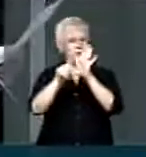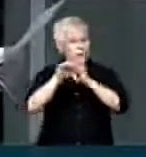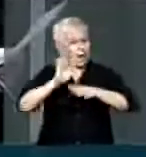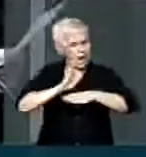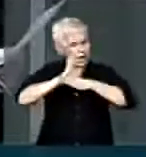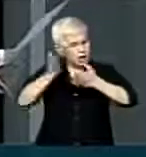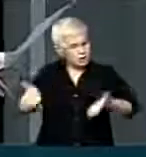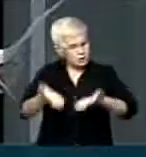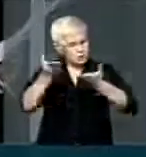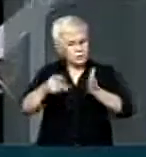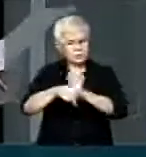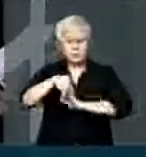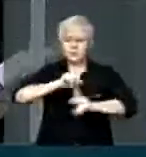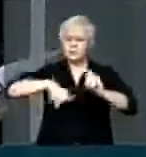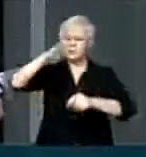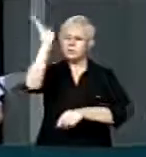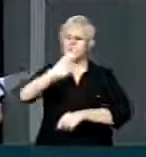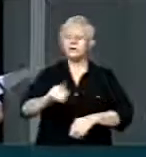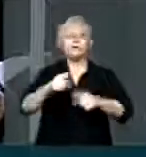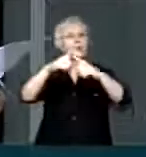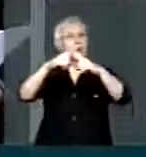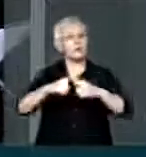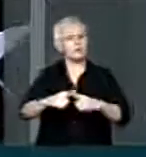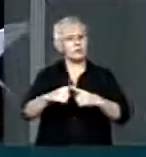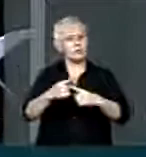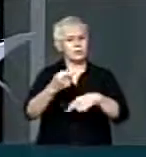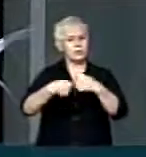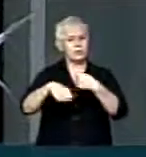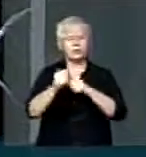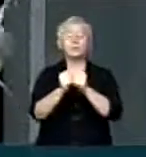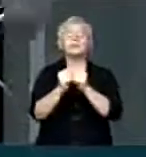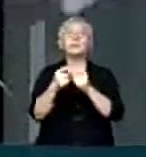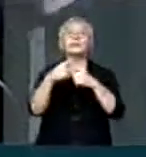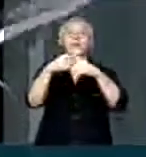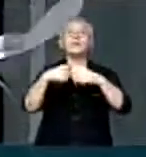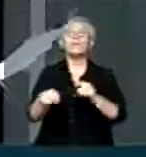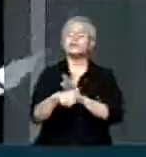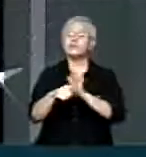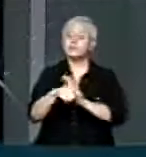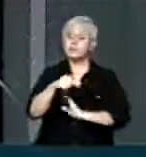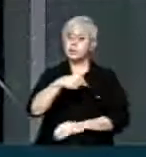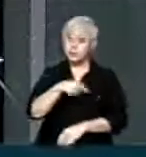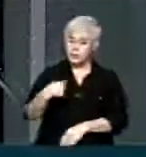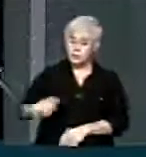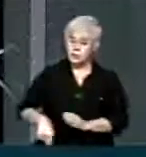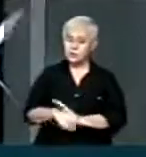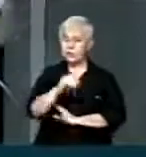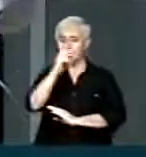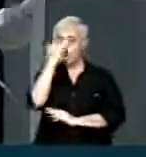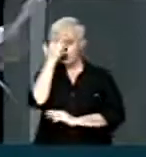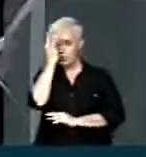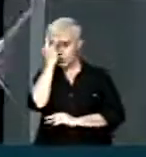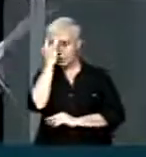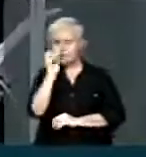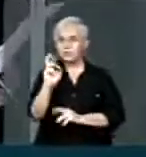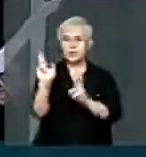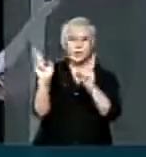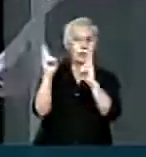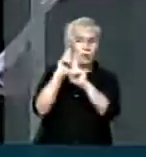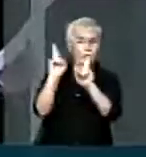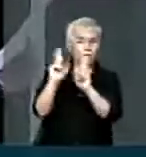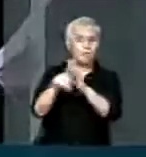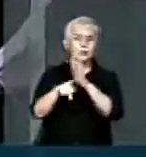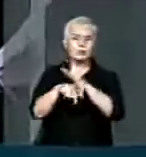os brasileiros a competirem com a China, com a Índia, com a Rússia e até com os demais